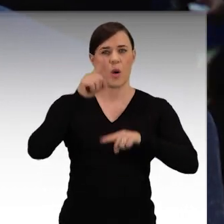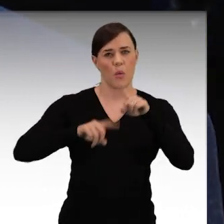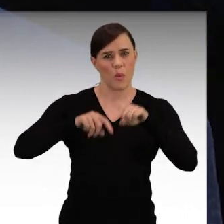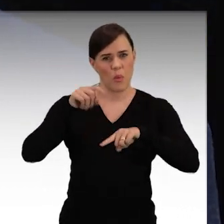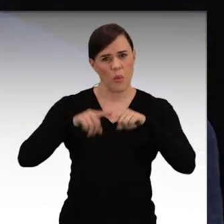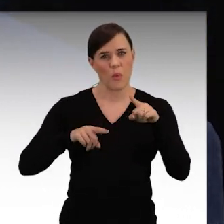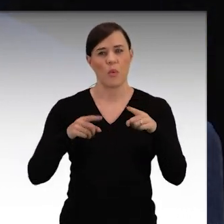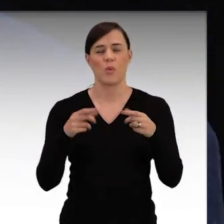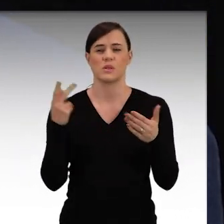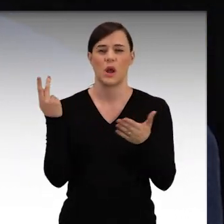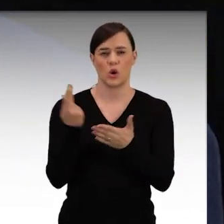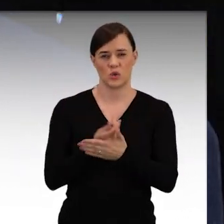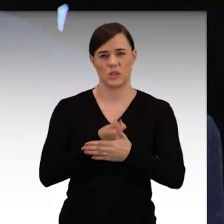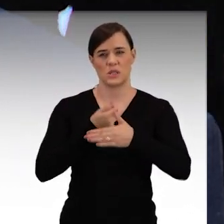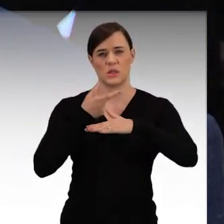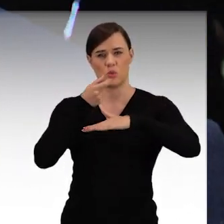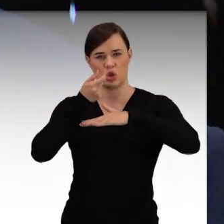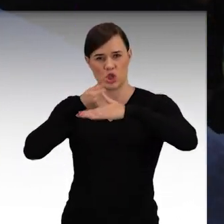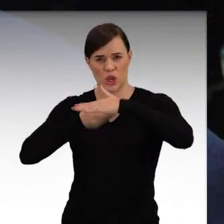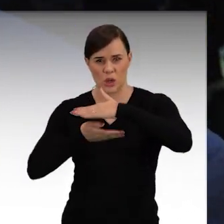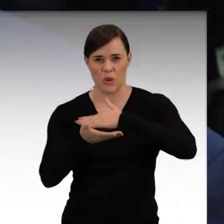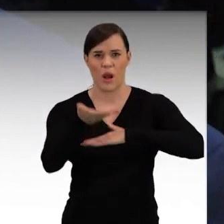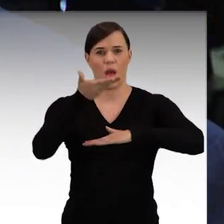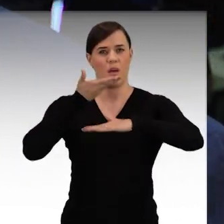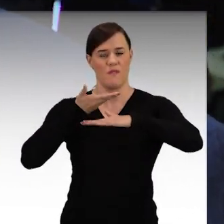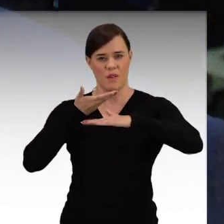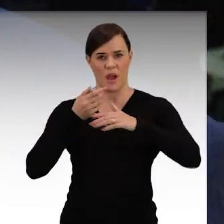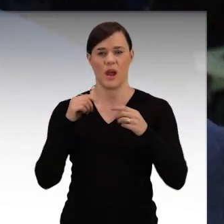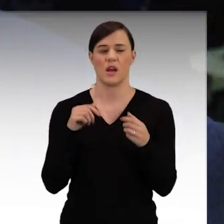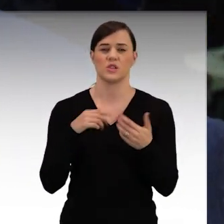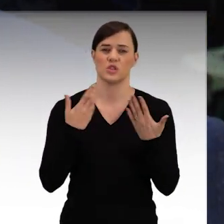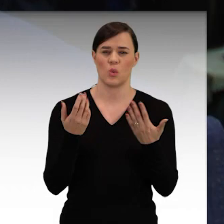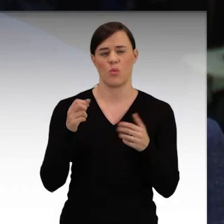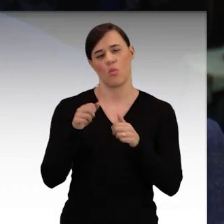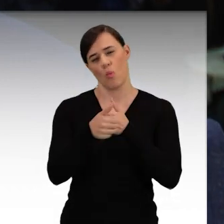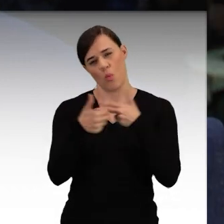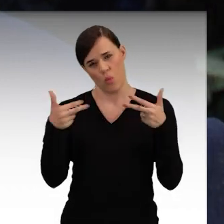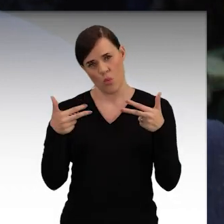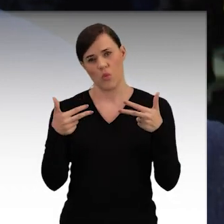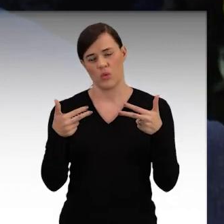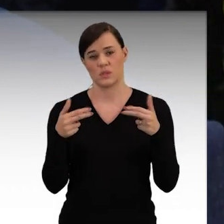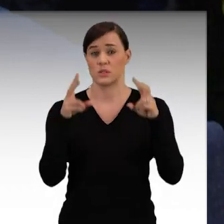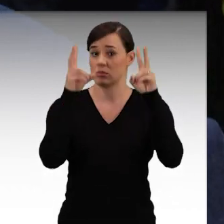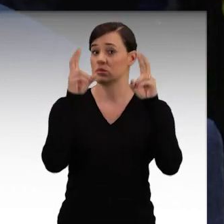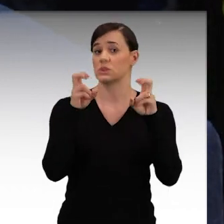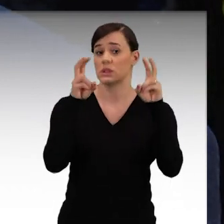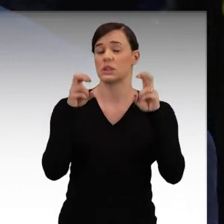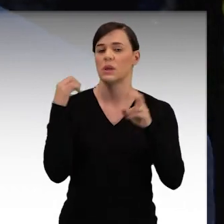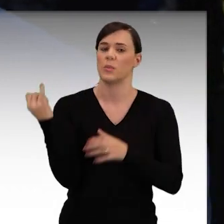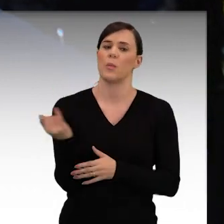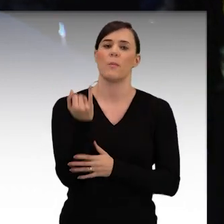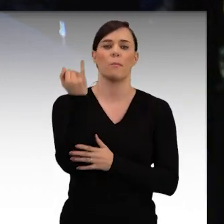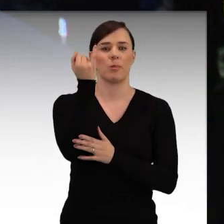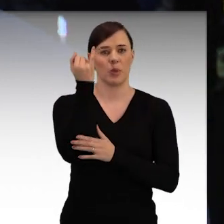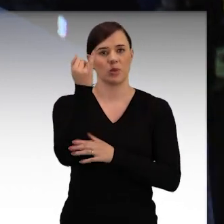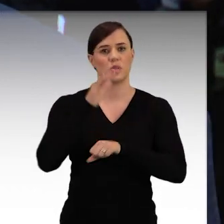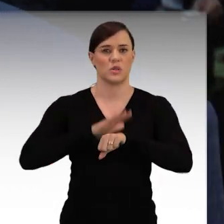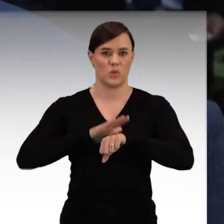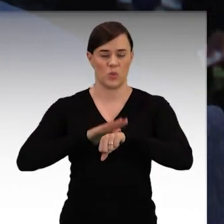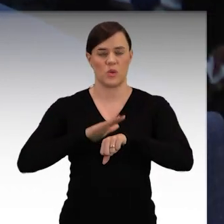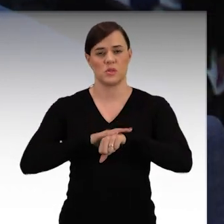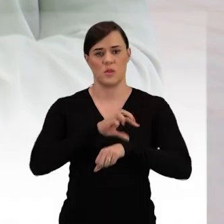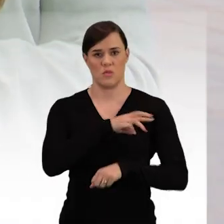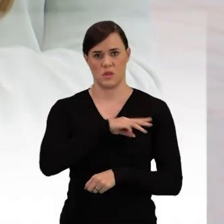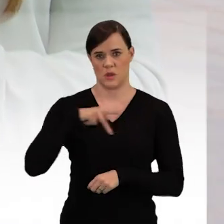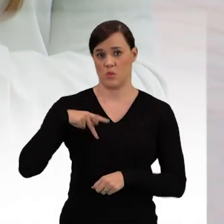eventualmente tenham sido objeto de lavagem de dinheiro ou ativos que tenham sido convertidos em criptoativos. São duas temáticas muito importantes para a atuação do